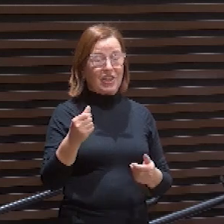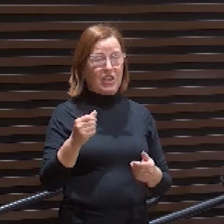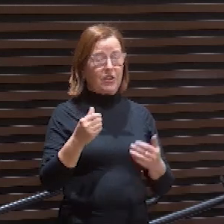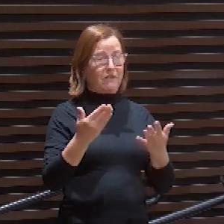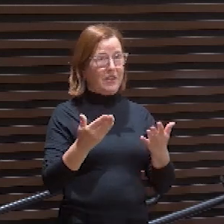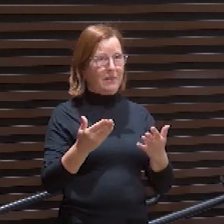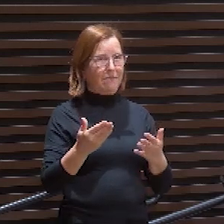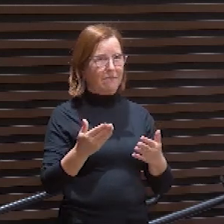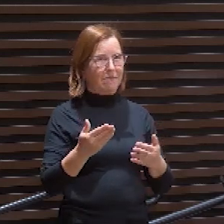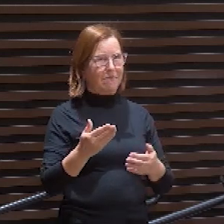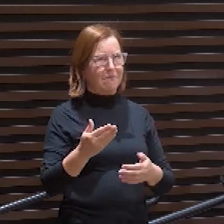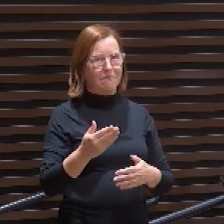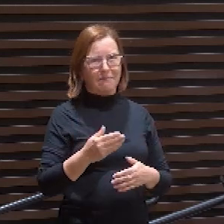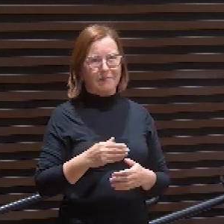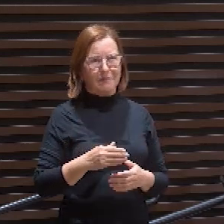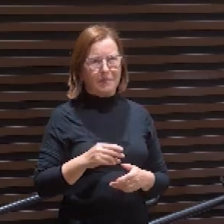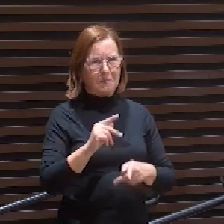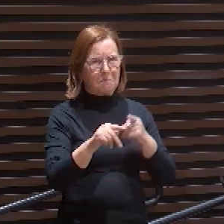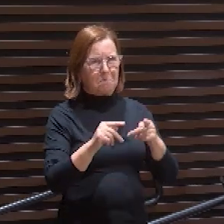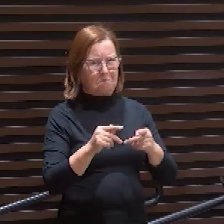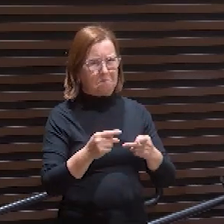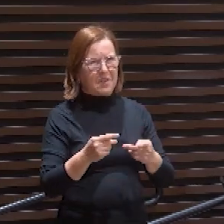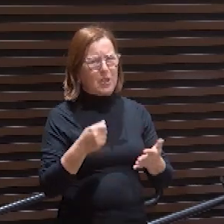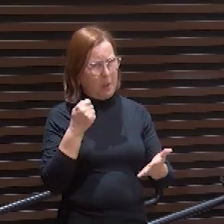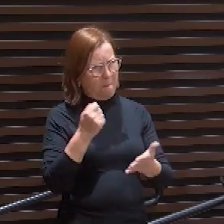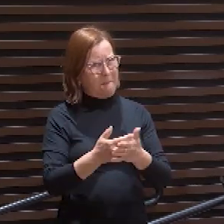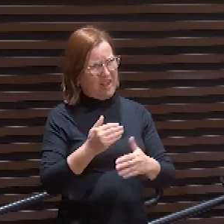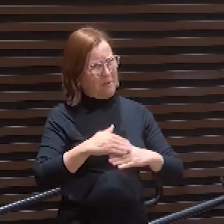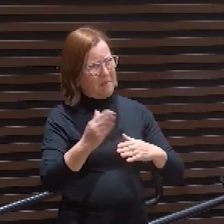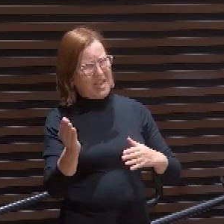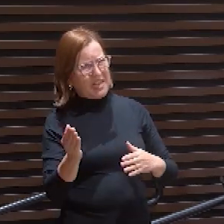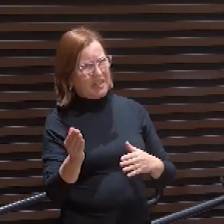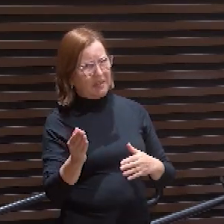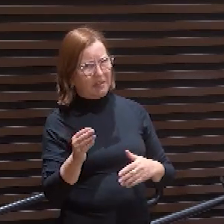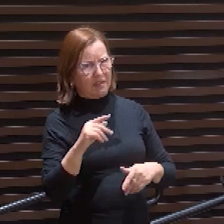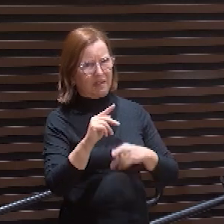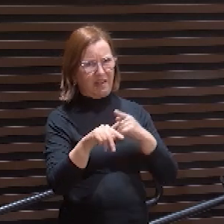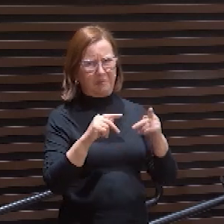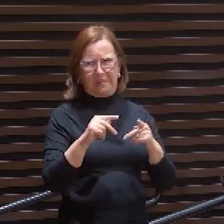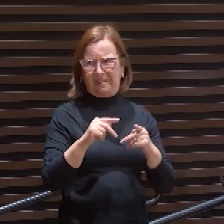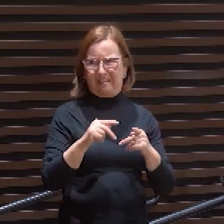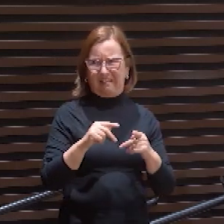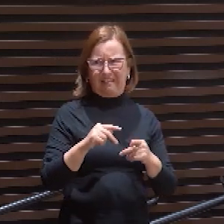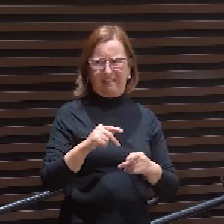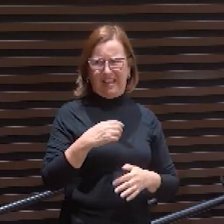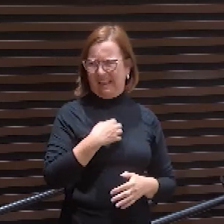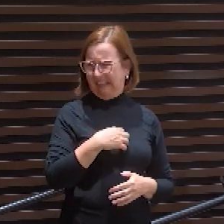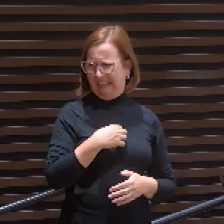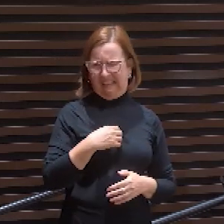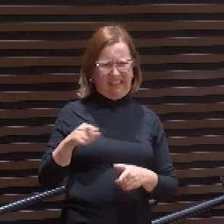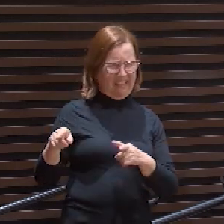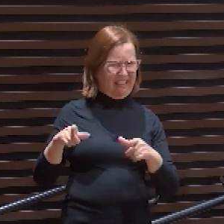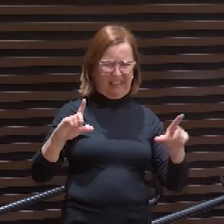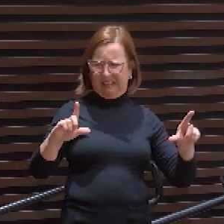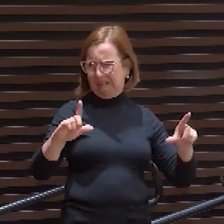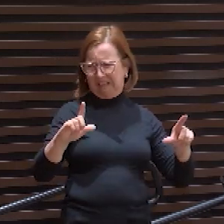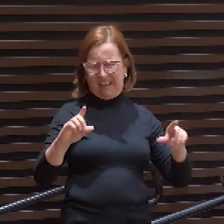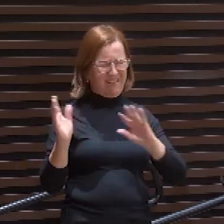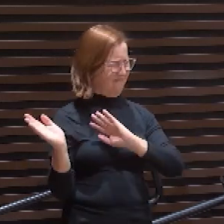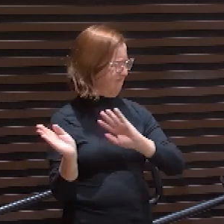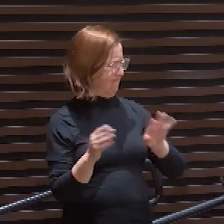As pessoas já estavam irritadas. Não queriam a pintura do filho, era muito fraca.